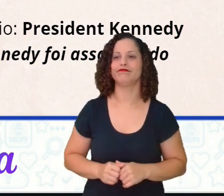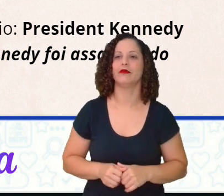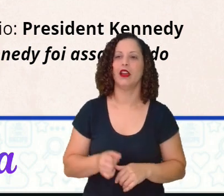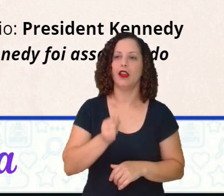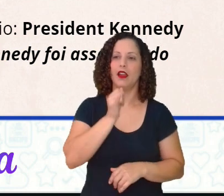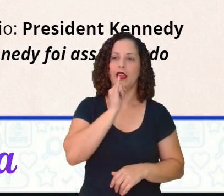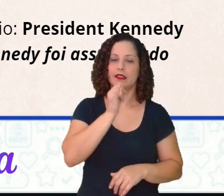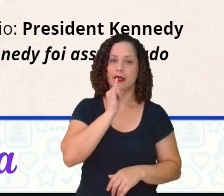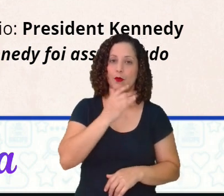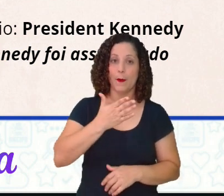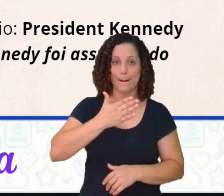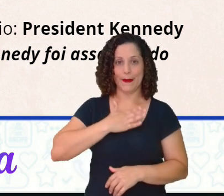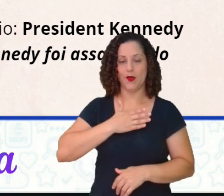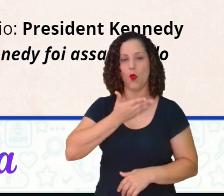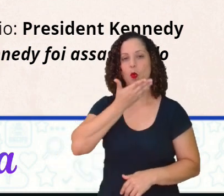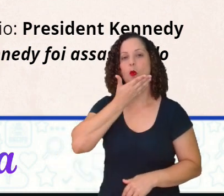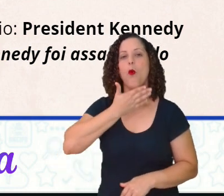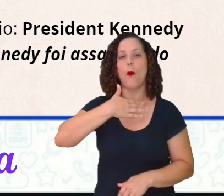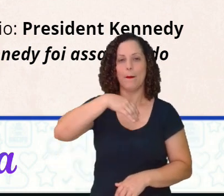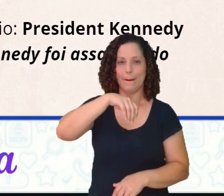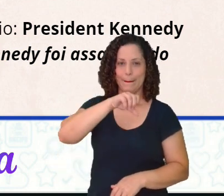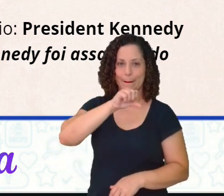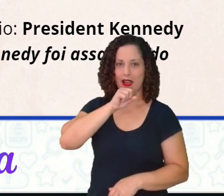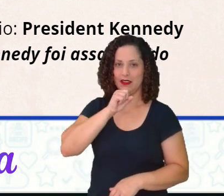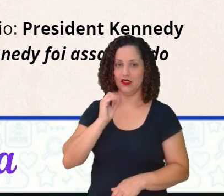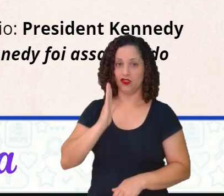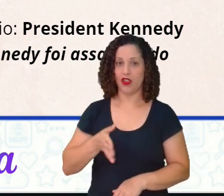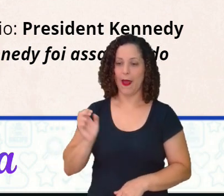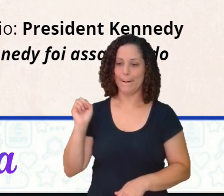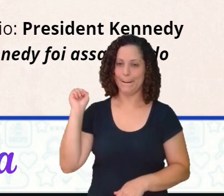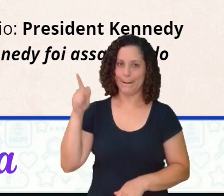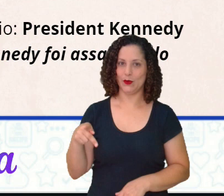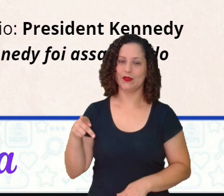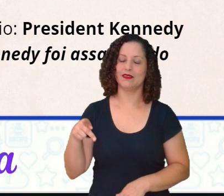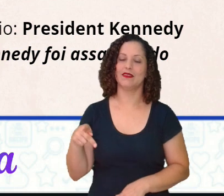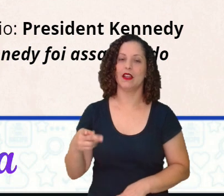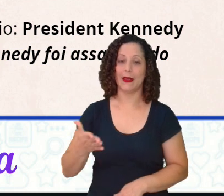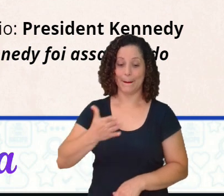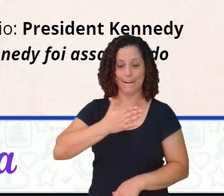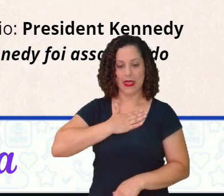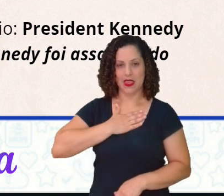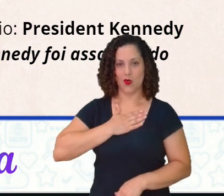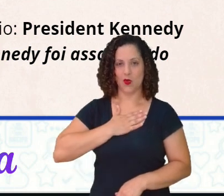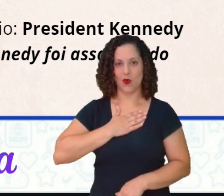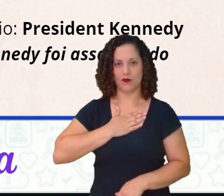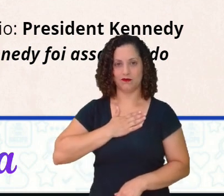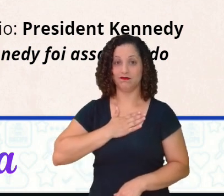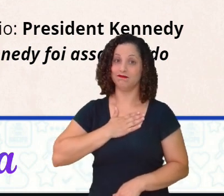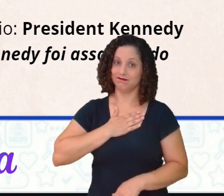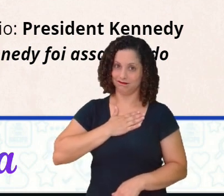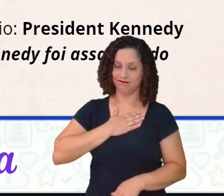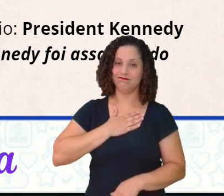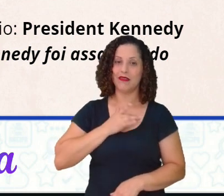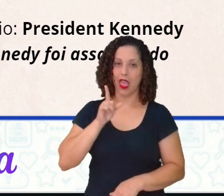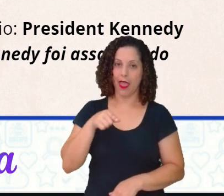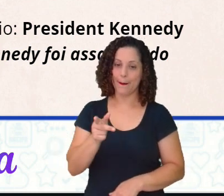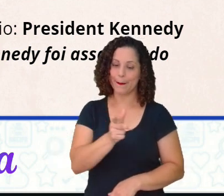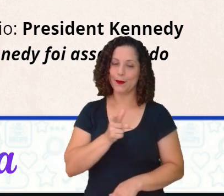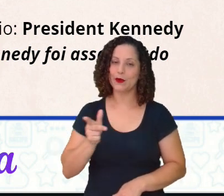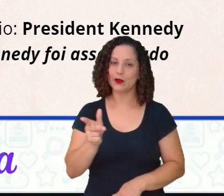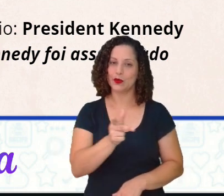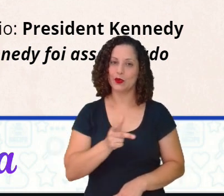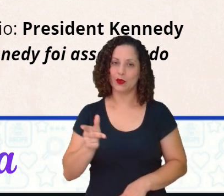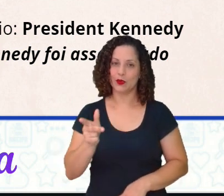né? Meu pai está aposentado. Ou senão, ou meu pai, a gente pode usar. Então, essas formas do artigo